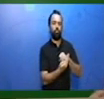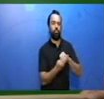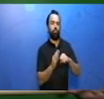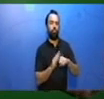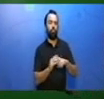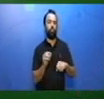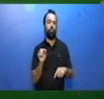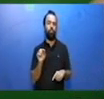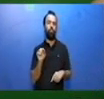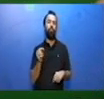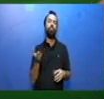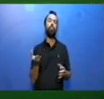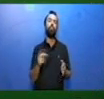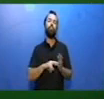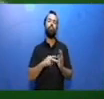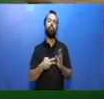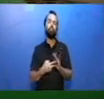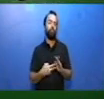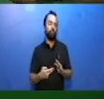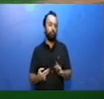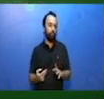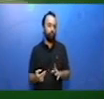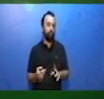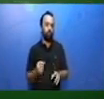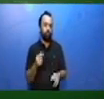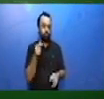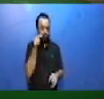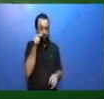aí que você tem, com base no que você